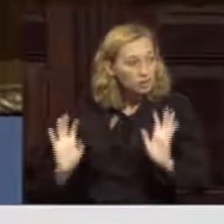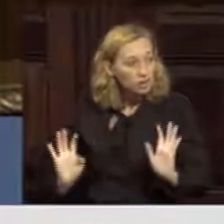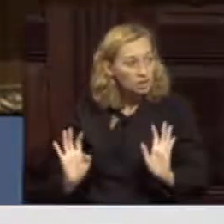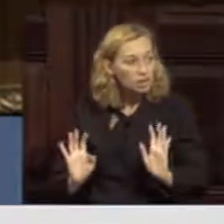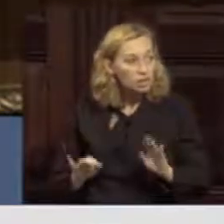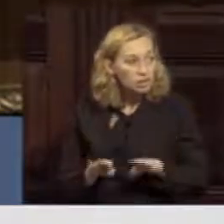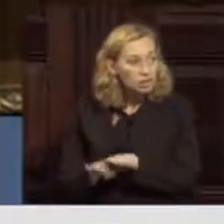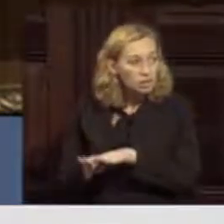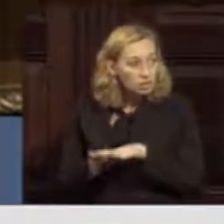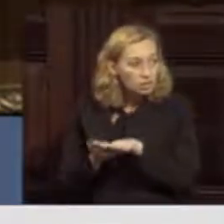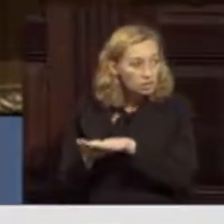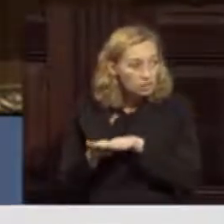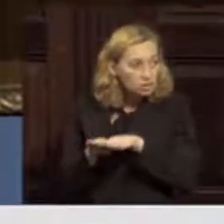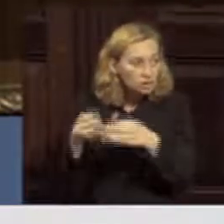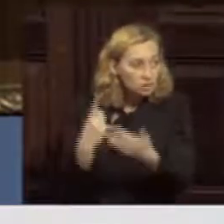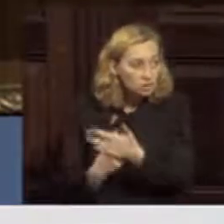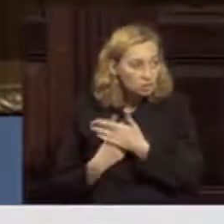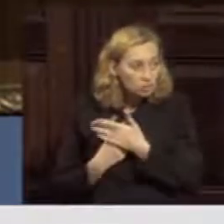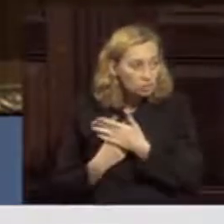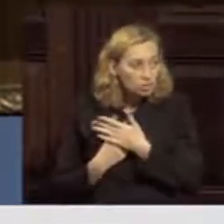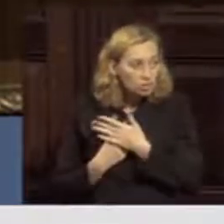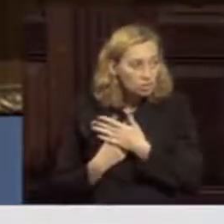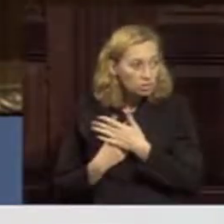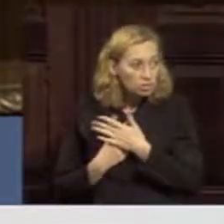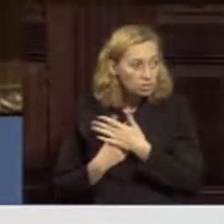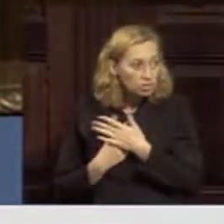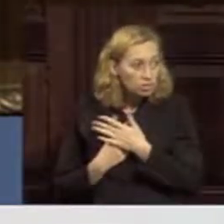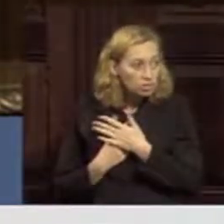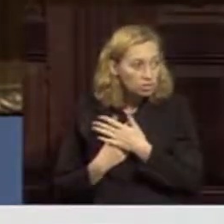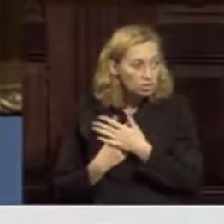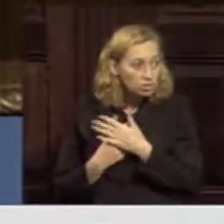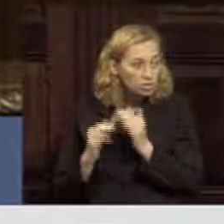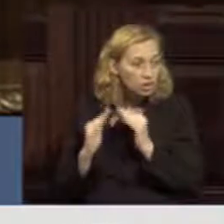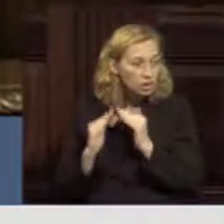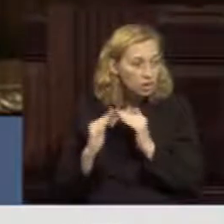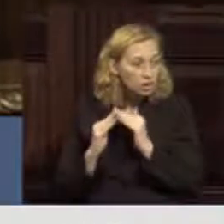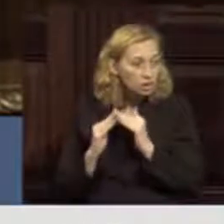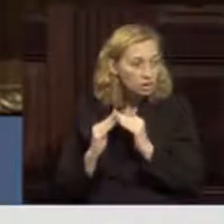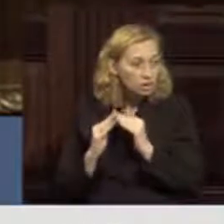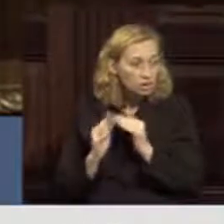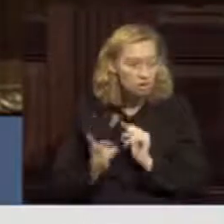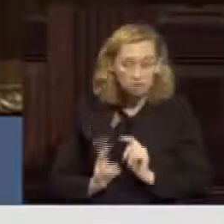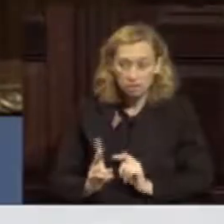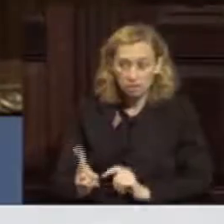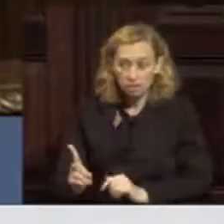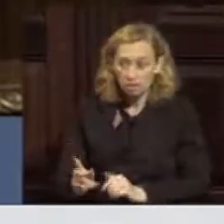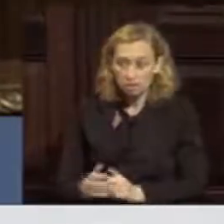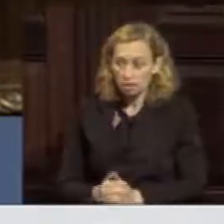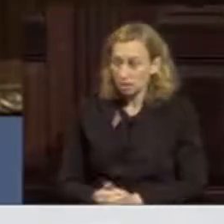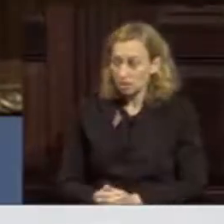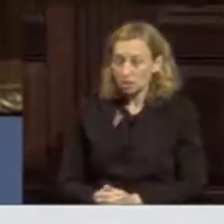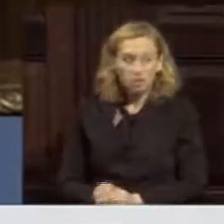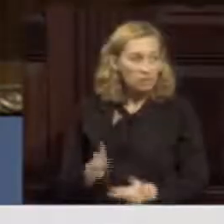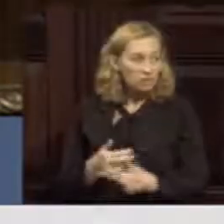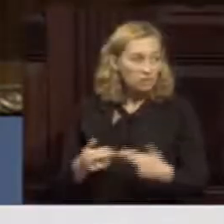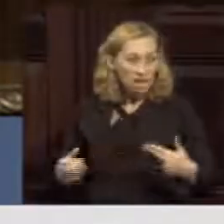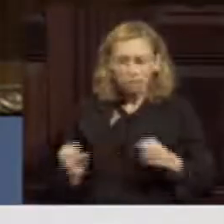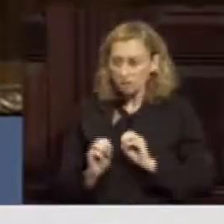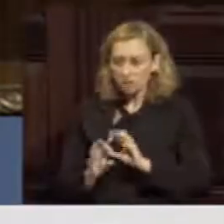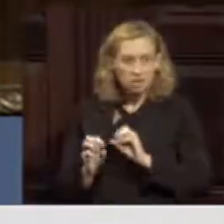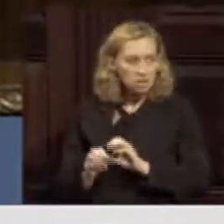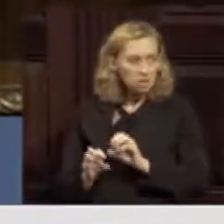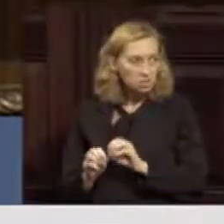à igualdade, à segurança e à propriedade nos termos seguintes. E aí se seguem diferentes incisos.